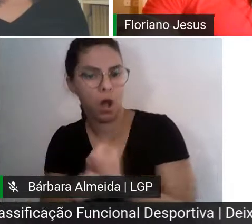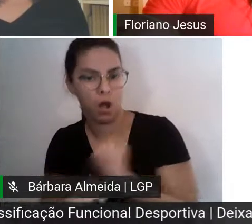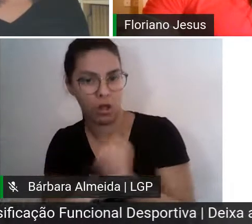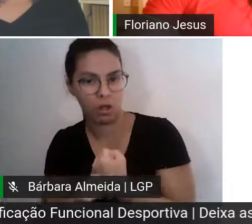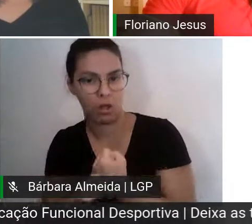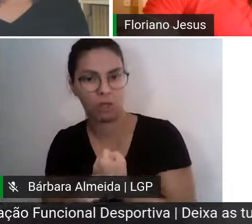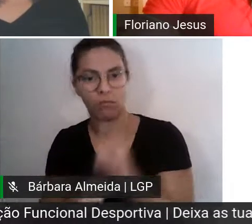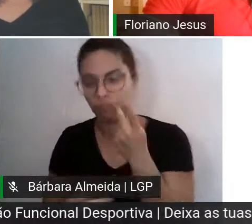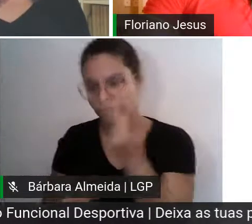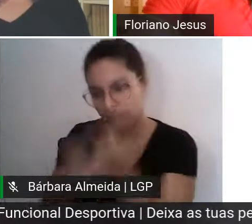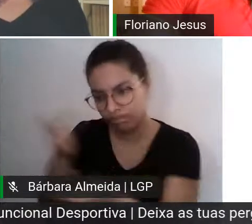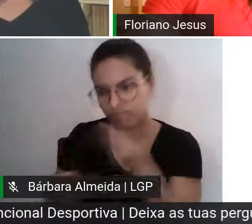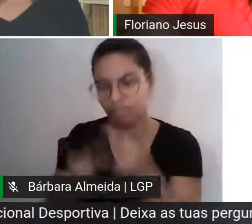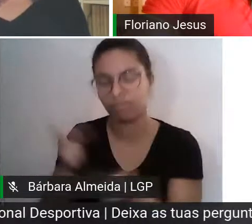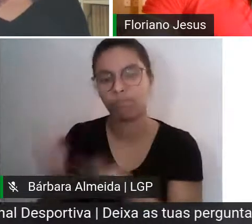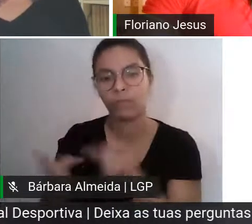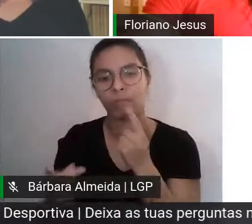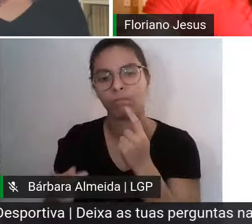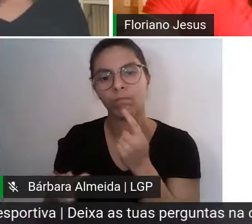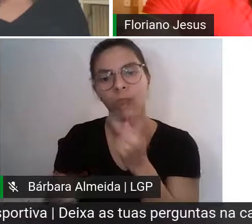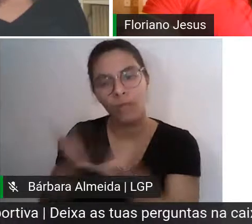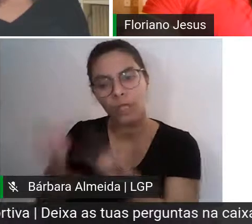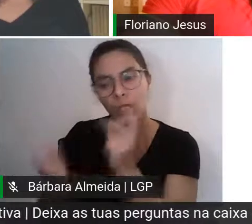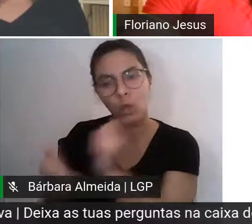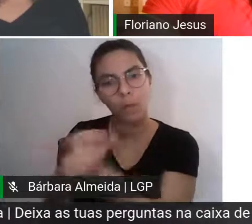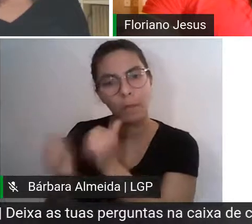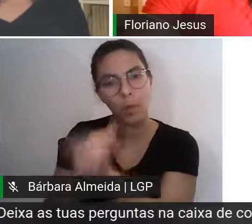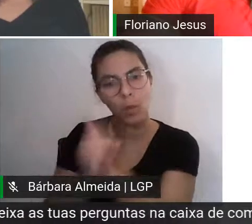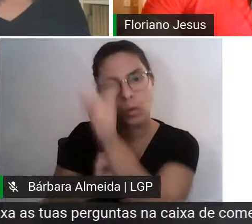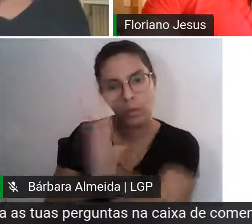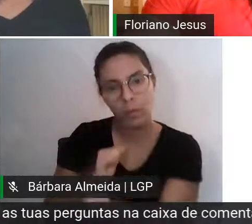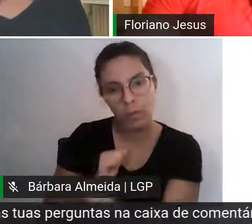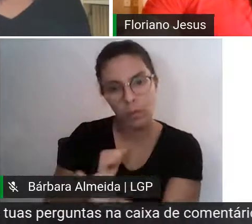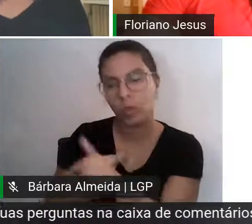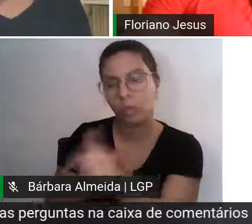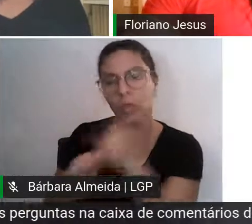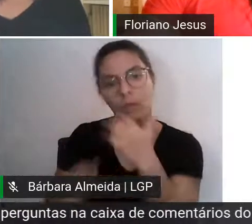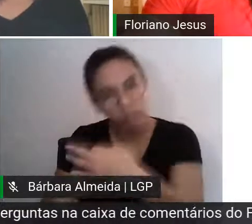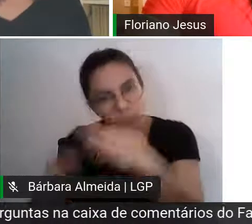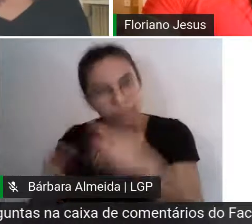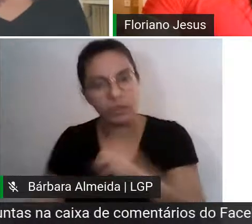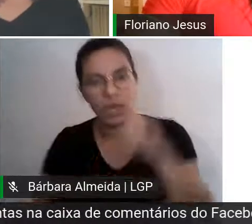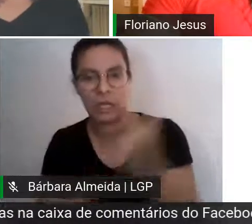correta, está a ser mais justa na classificação na V do que no caiaque.